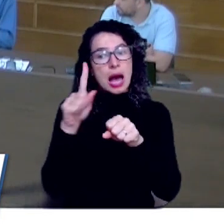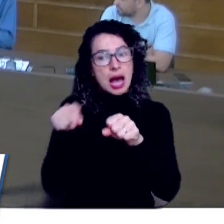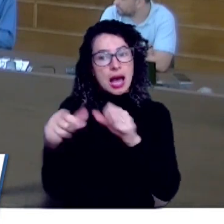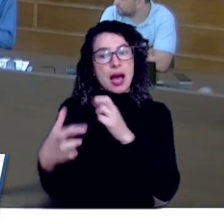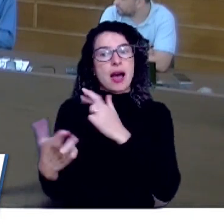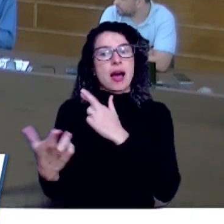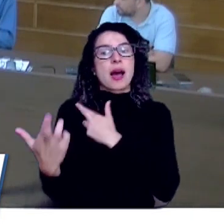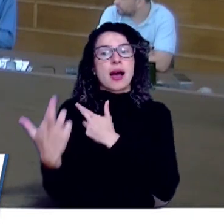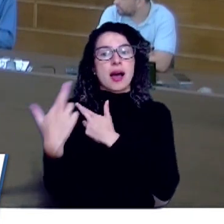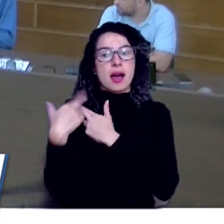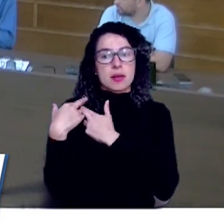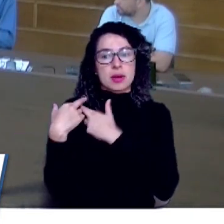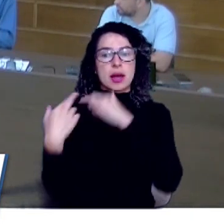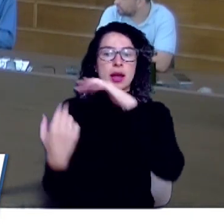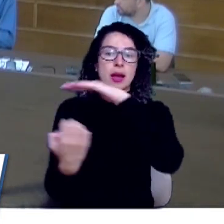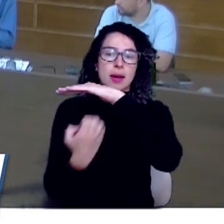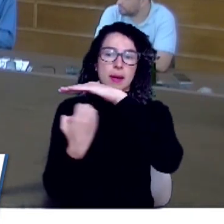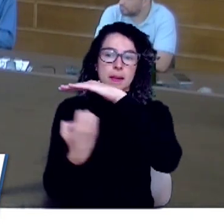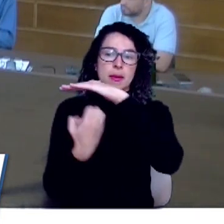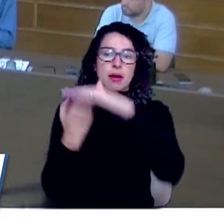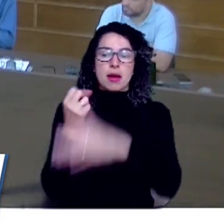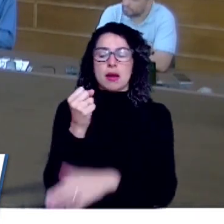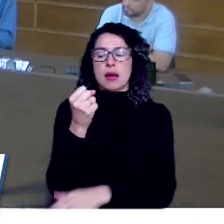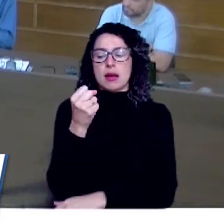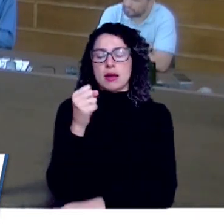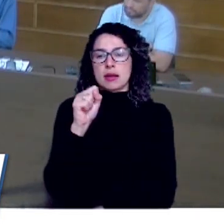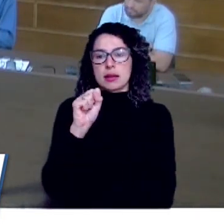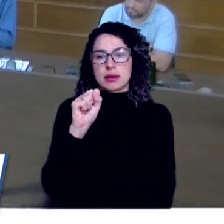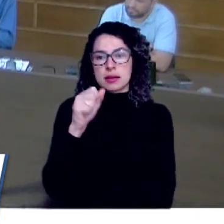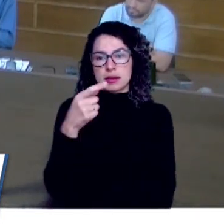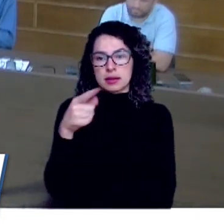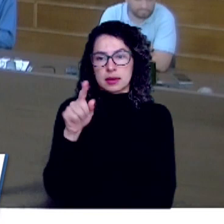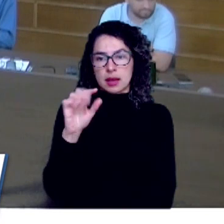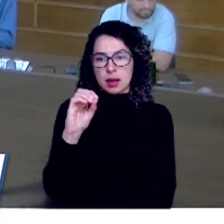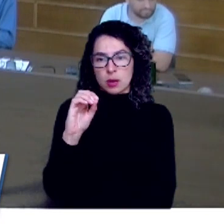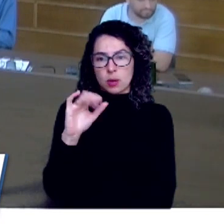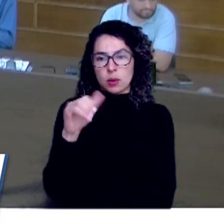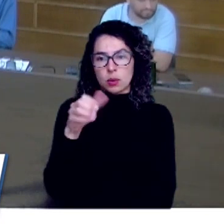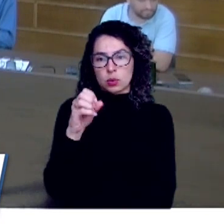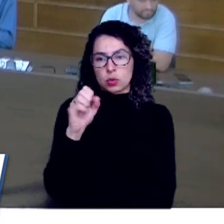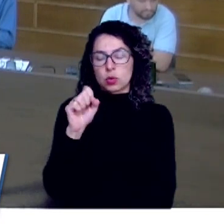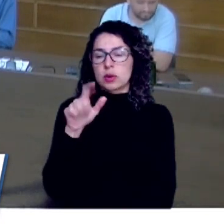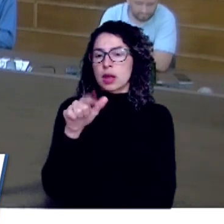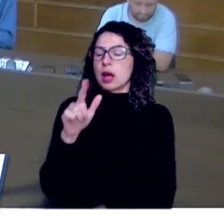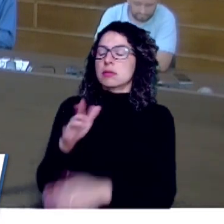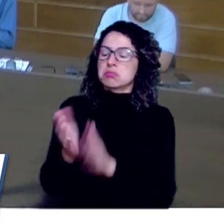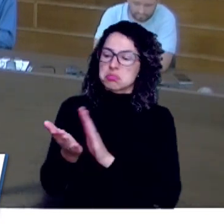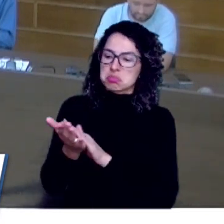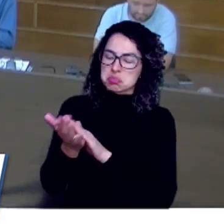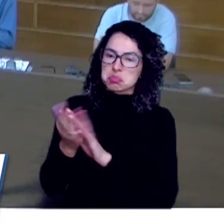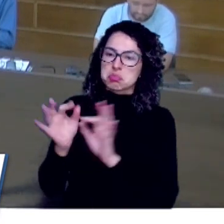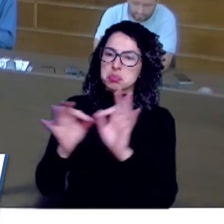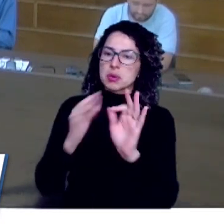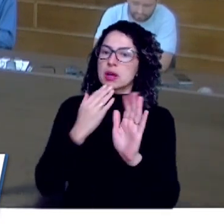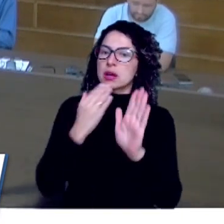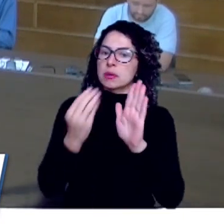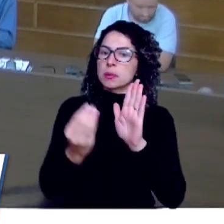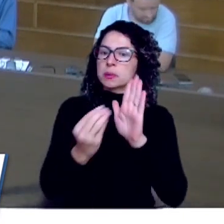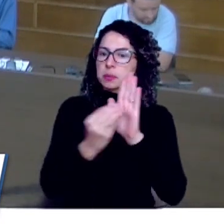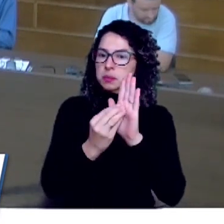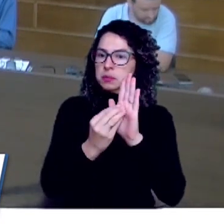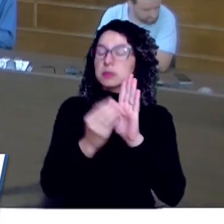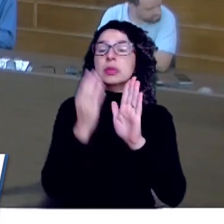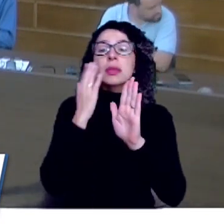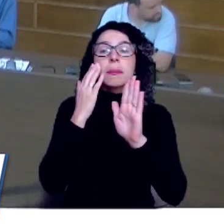empresa São José. Então, é válido aí o requerimento de Vossa Excelência, para nós sabermos de fato se está sendo